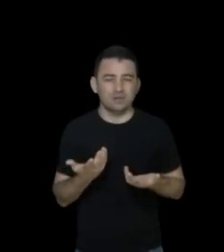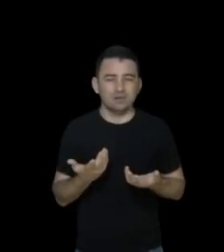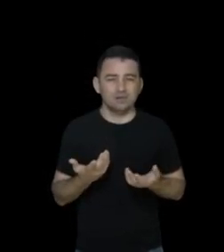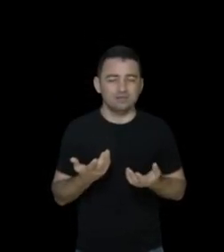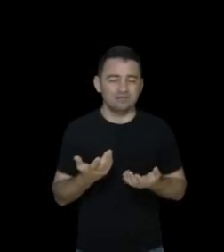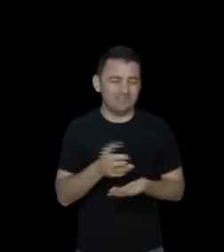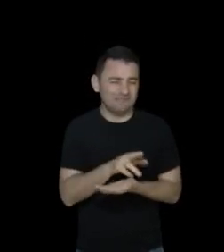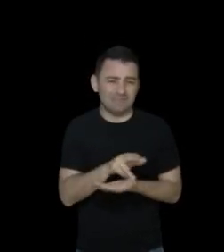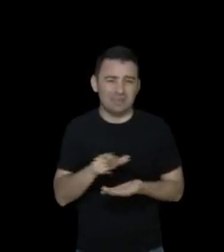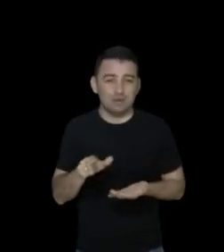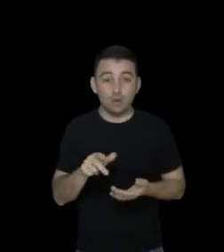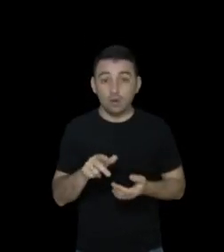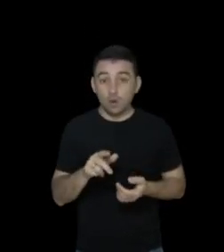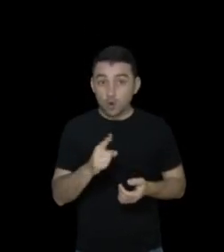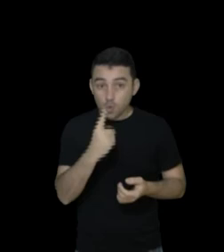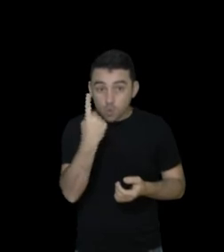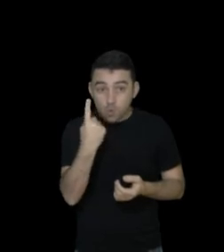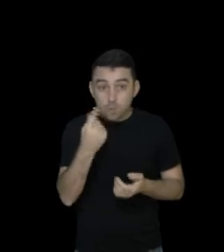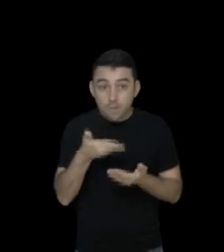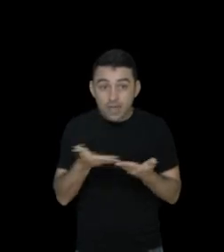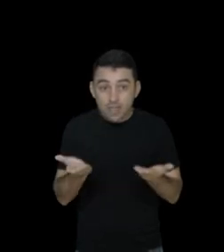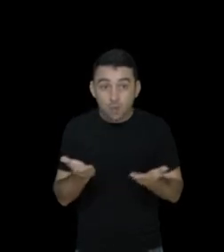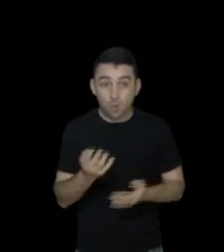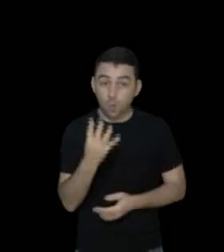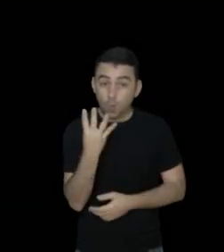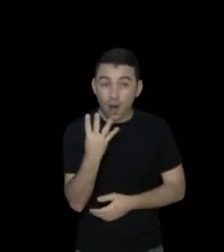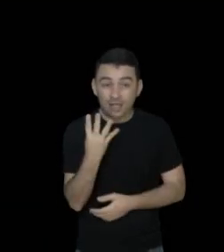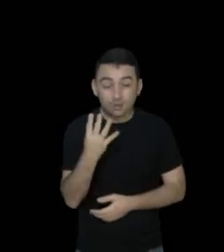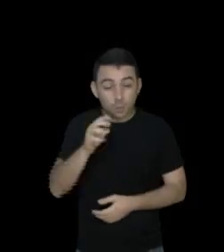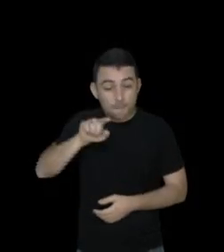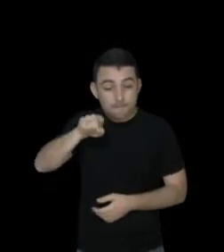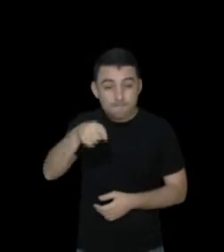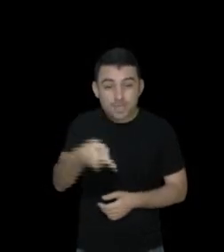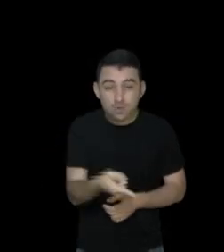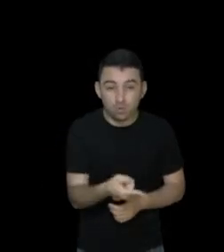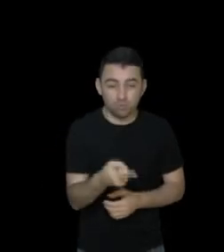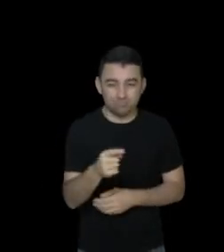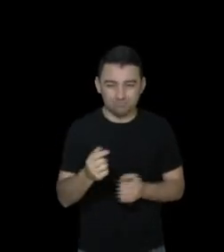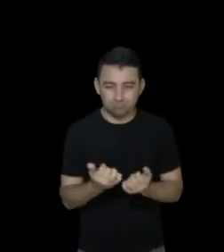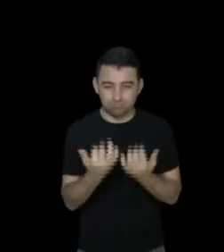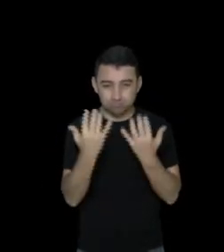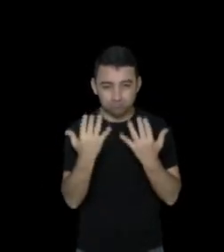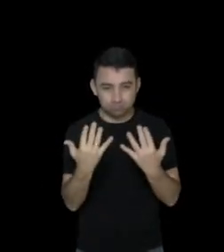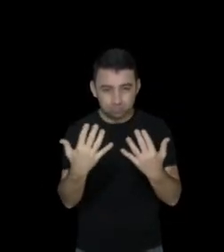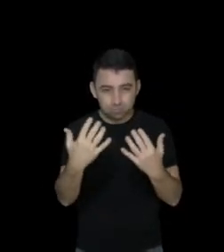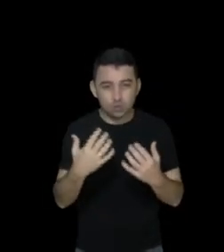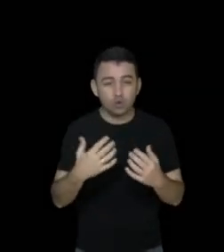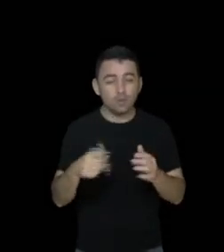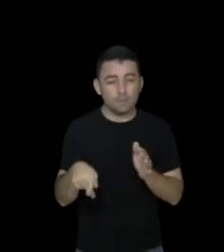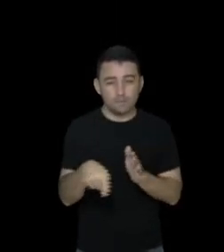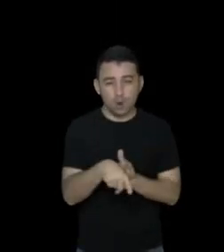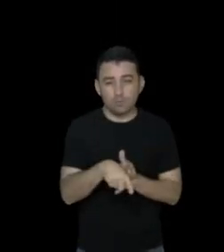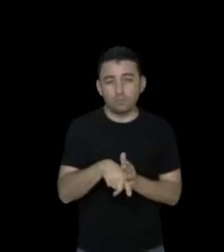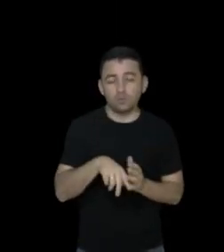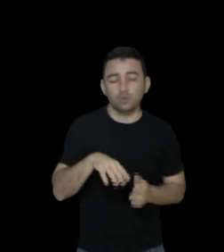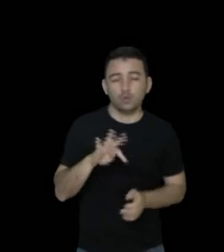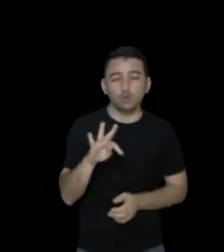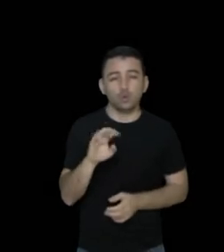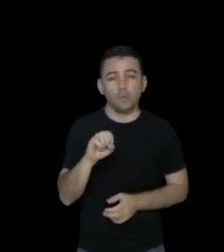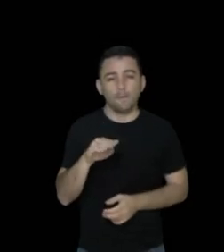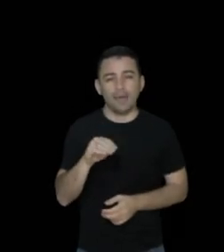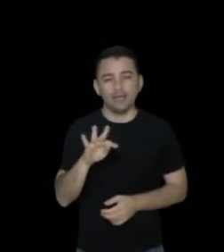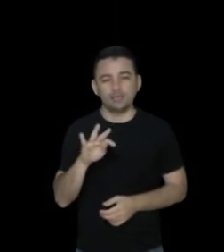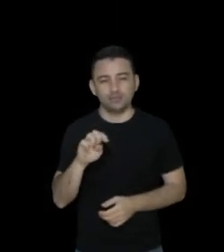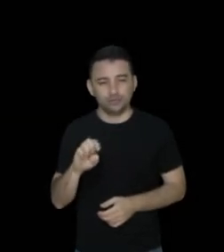produtor perdeu mais de 4 mil pés de tomates. Então, para recuperar agora toda essa produção, vai ser